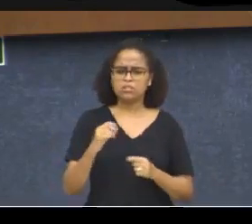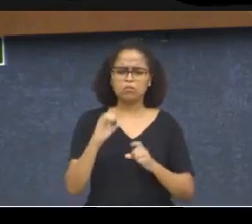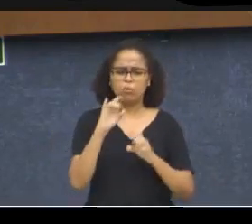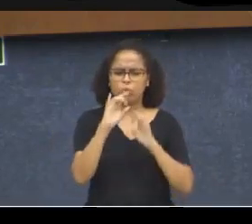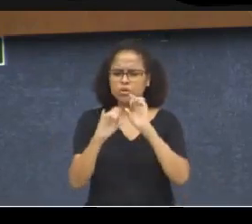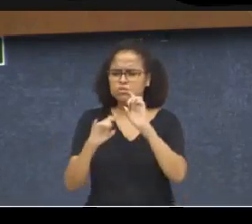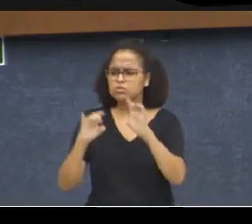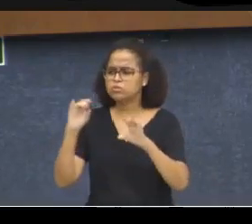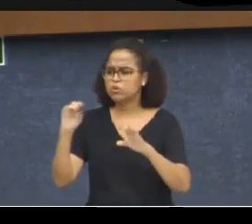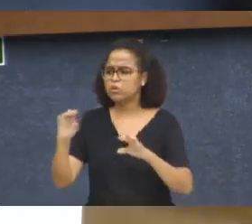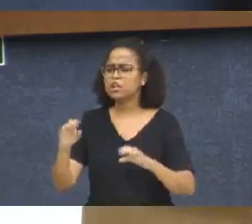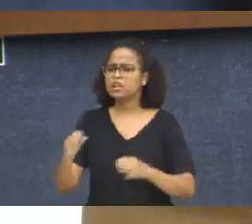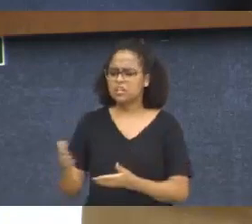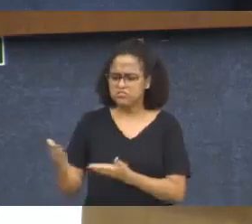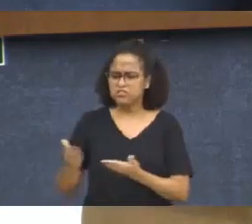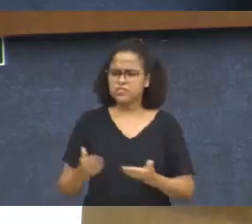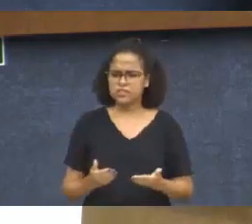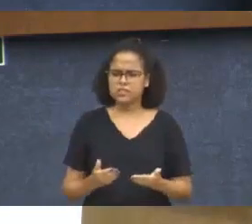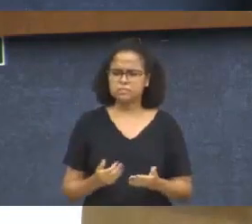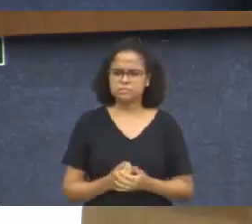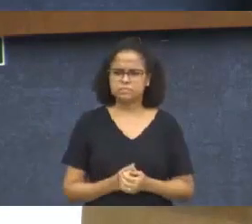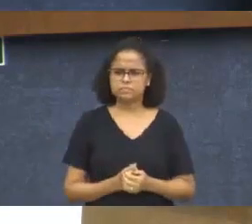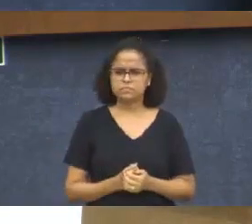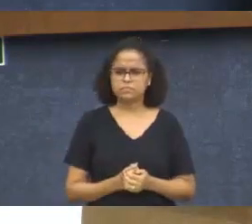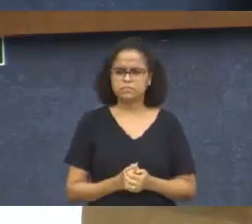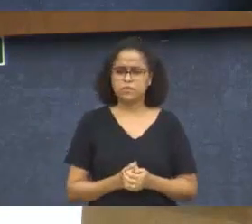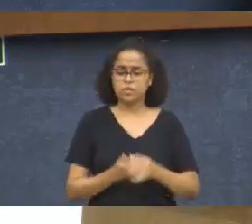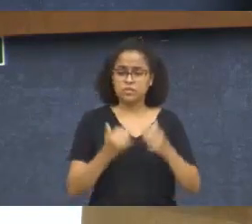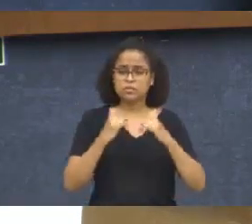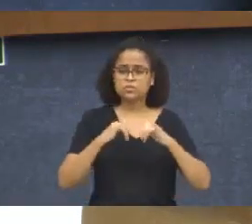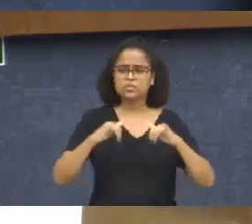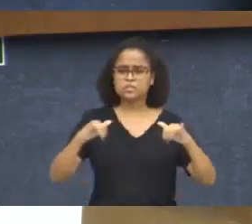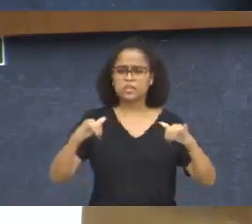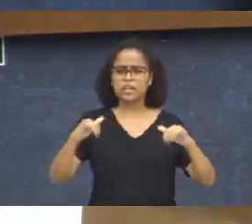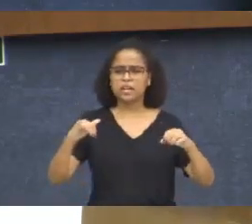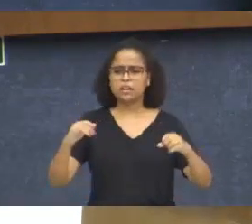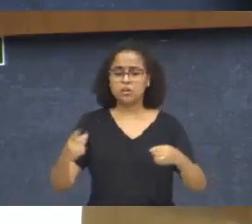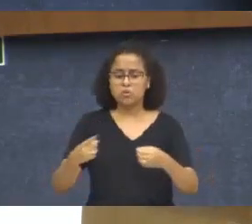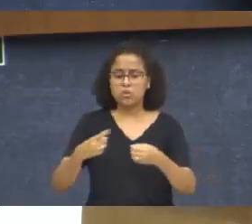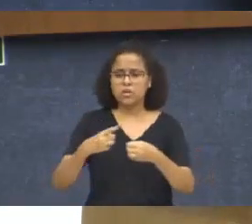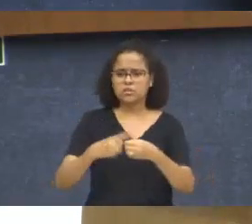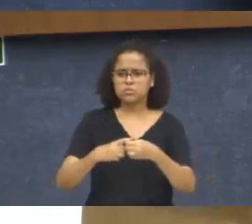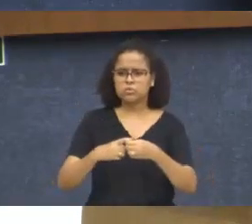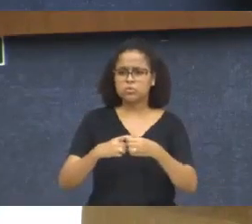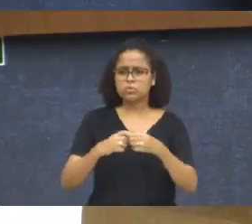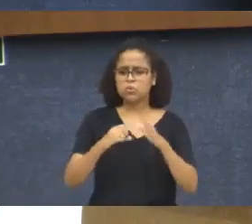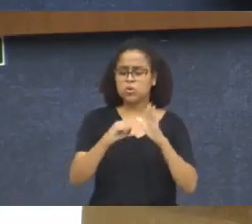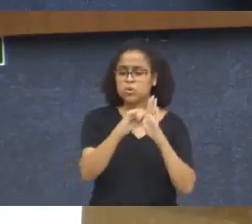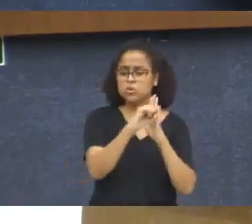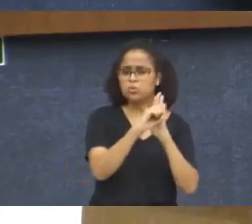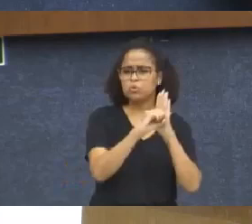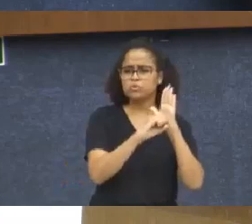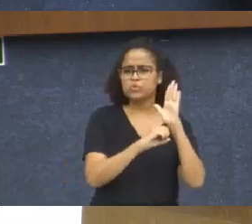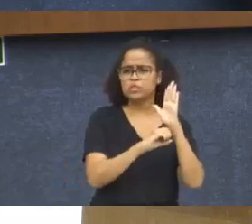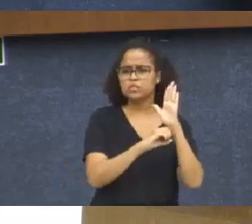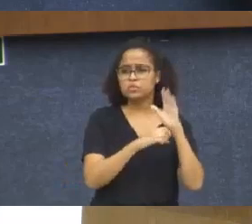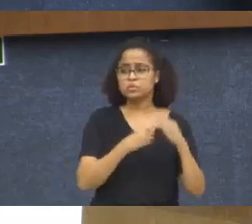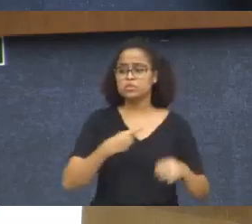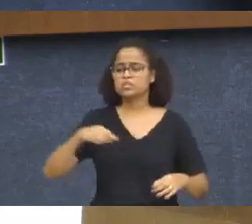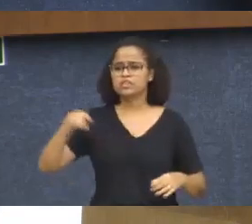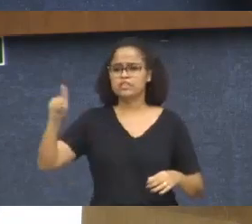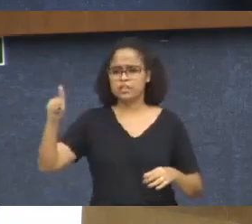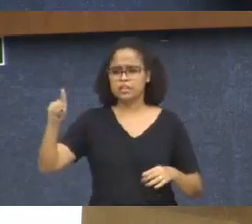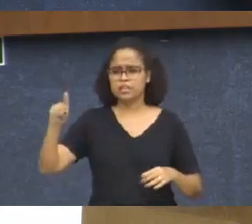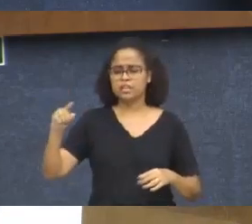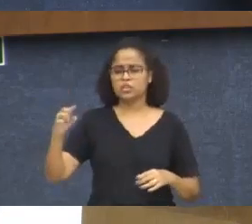manifestar, noticiar aqui o retorno do ofício que nós enviamos para o Tribunal Regional